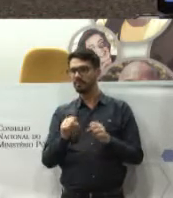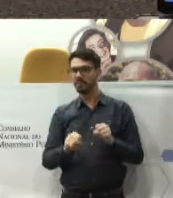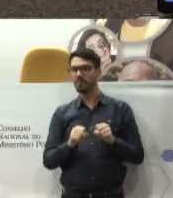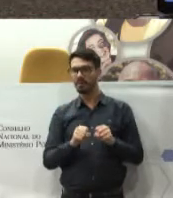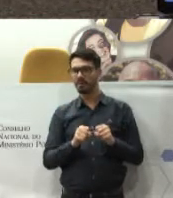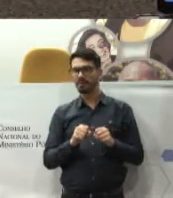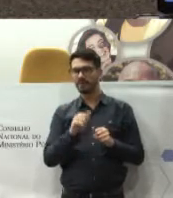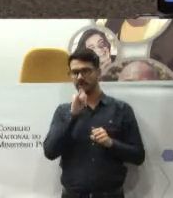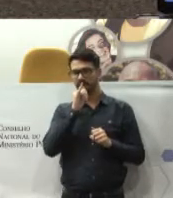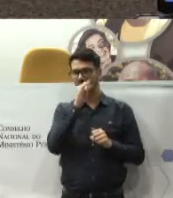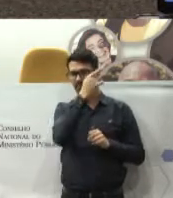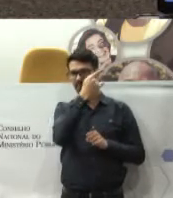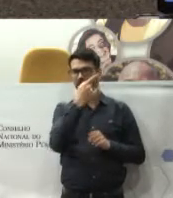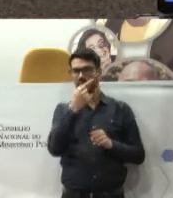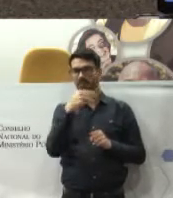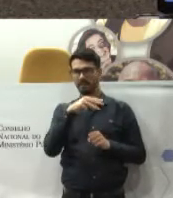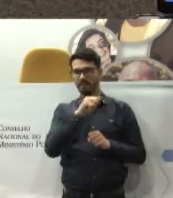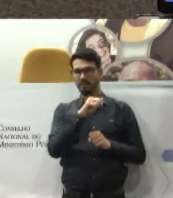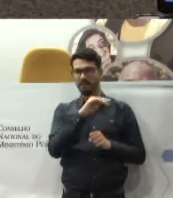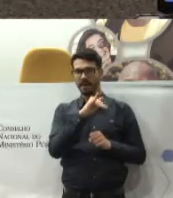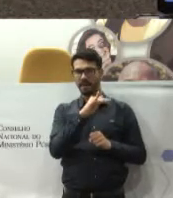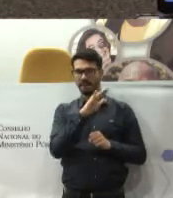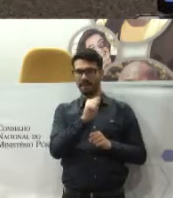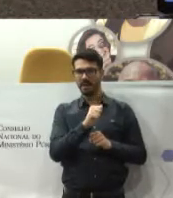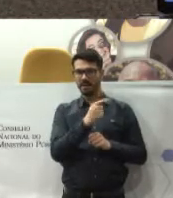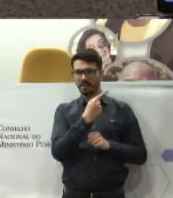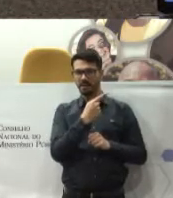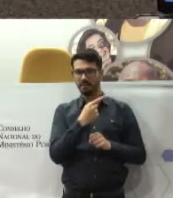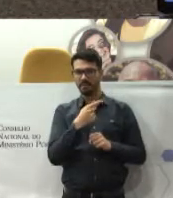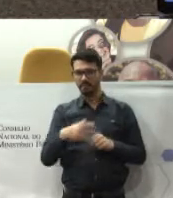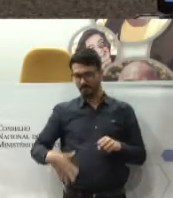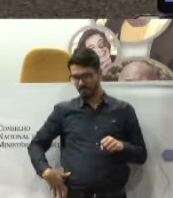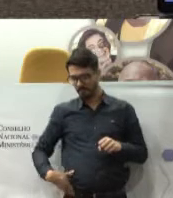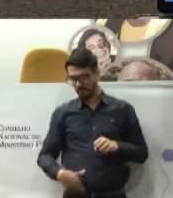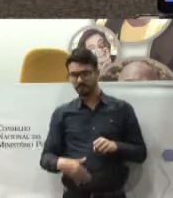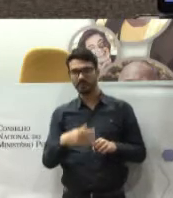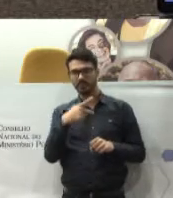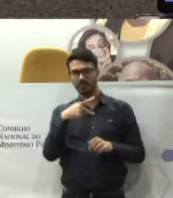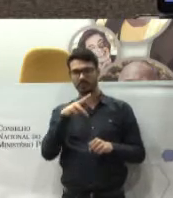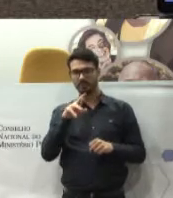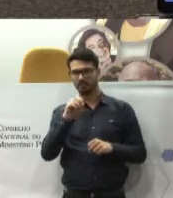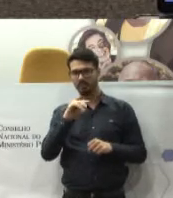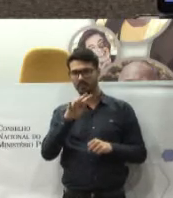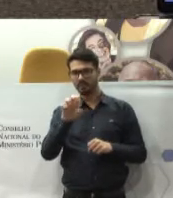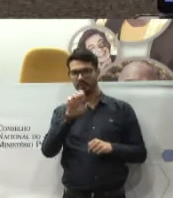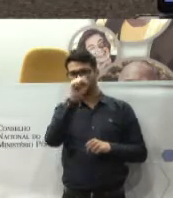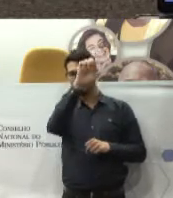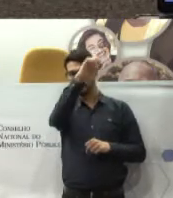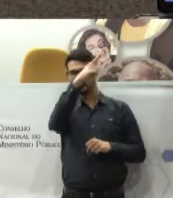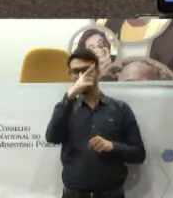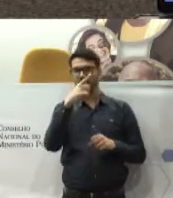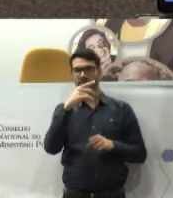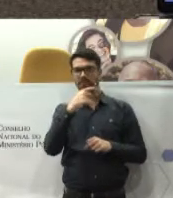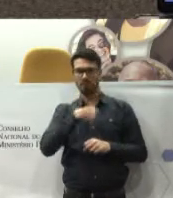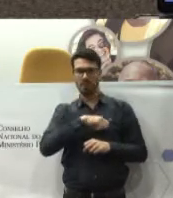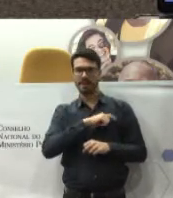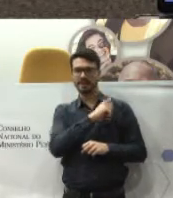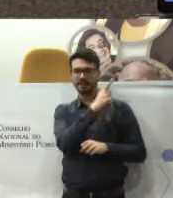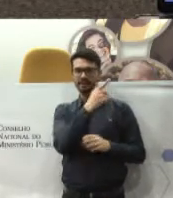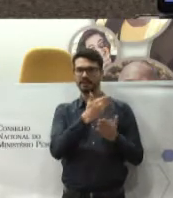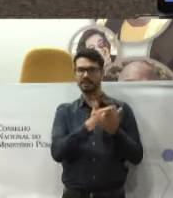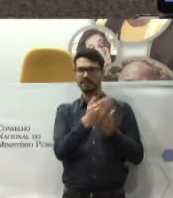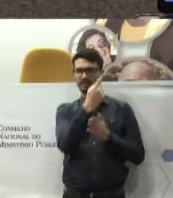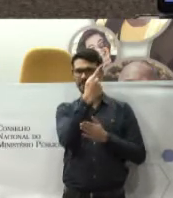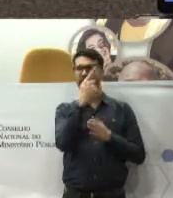por exemplo, da máfia das próteses é um exemplo. Ela desencadeou uma operação policial no Estado